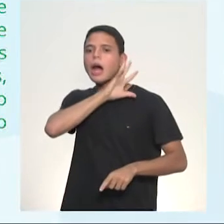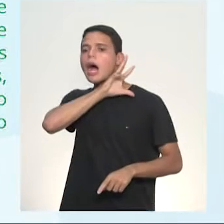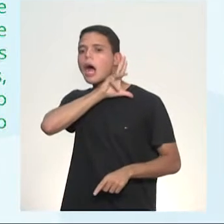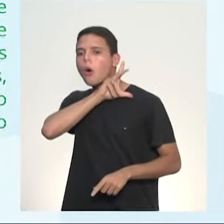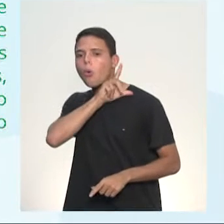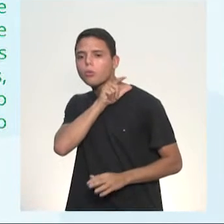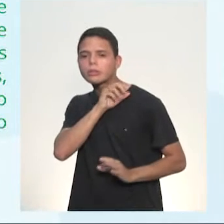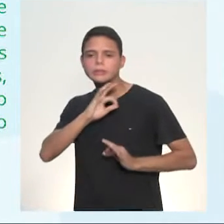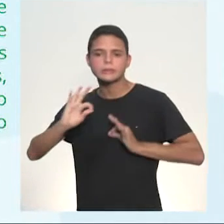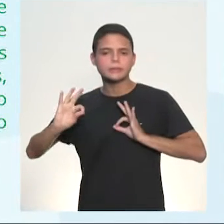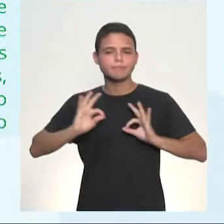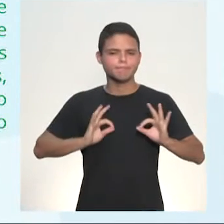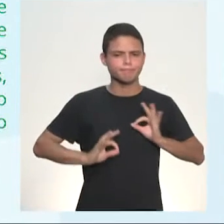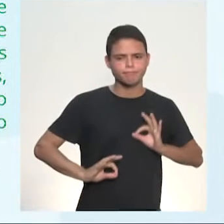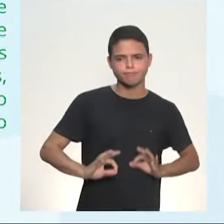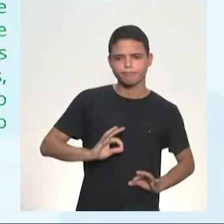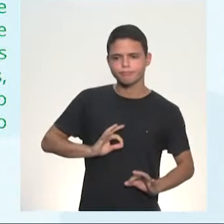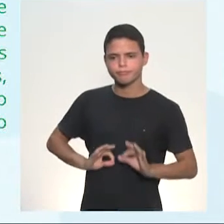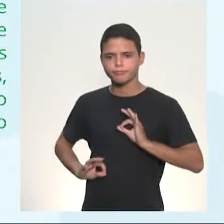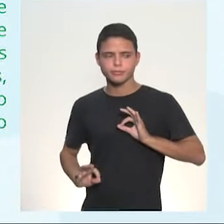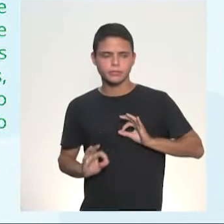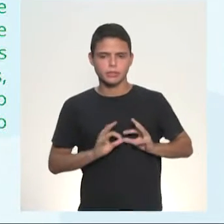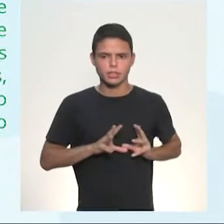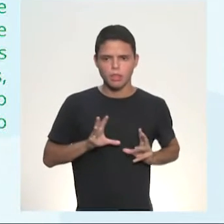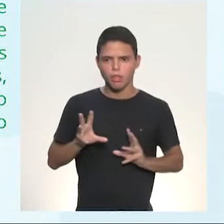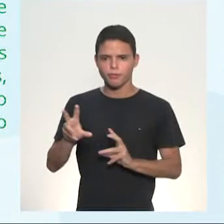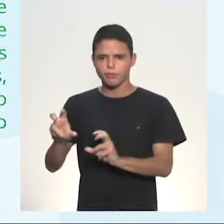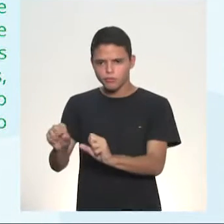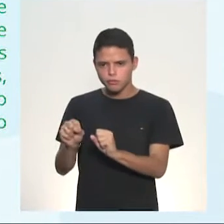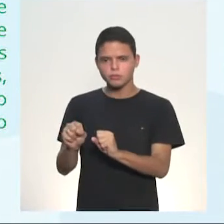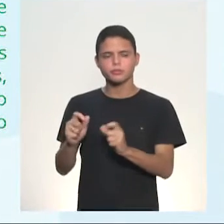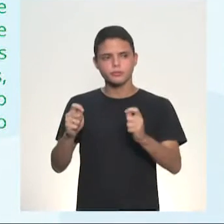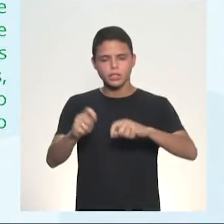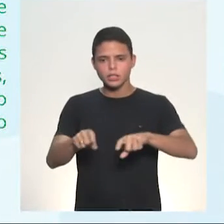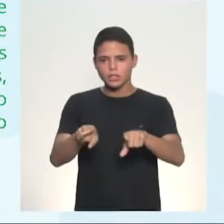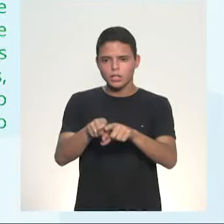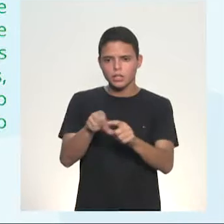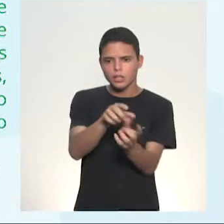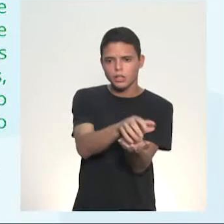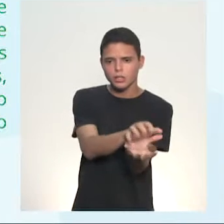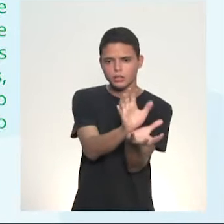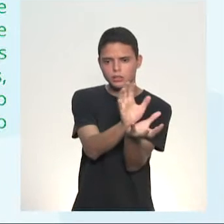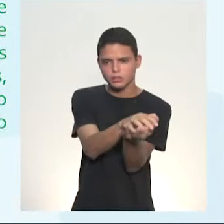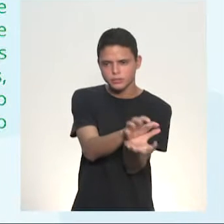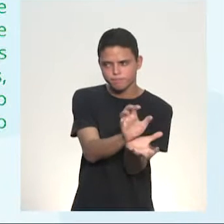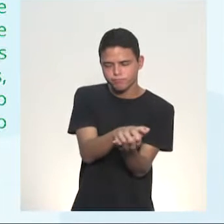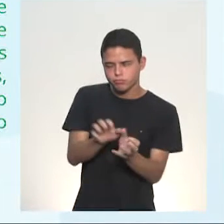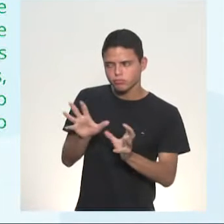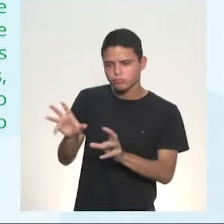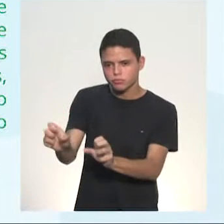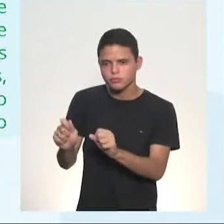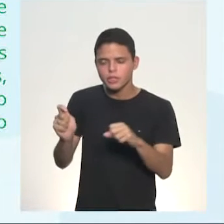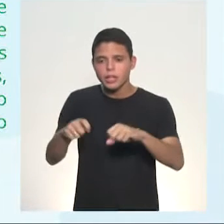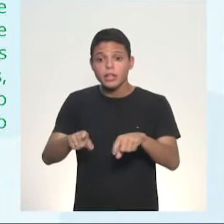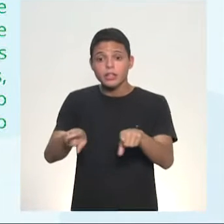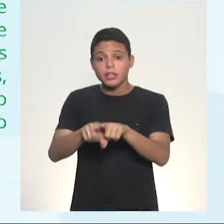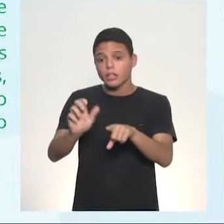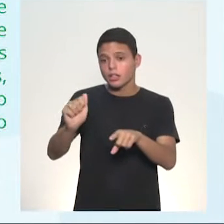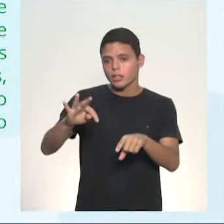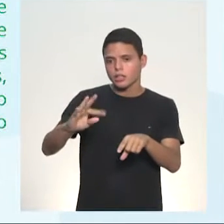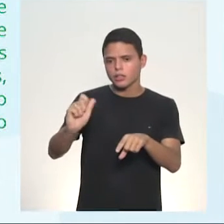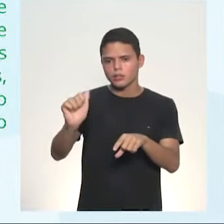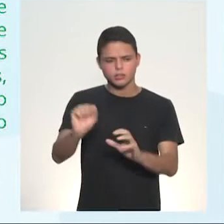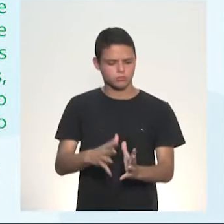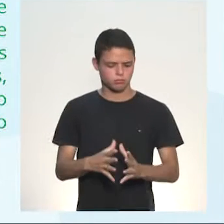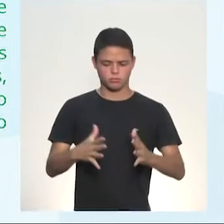jovens e os filhotes também são presas da sussuarana e dos jacarés. A anta, além de ser o maior mamífero terrestre da América do Sul, tá aí a